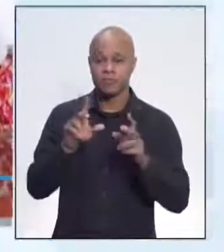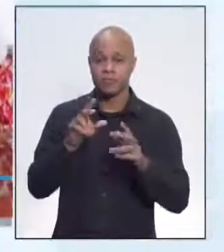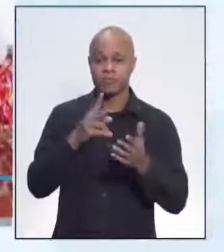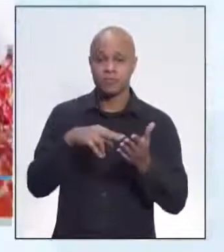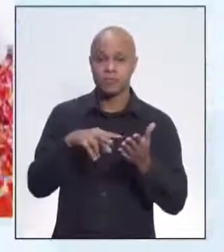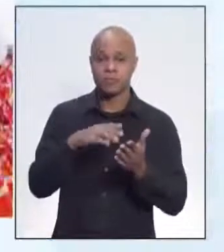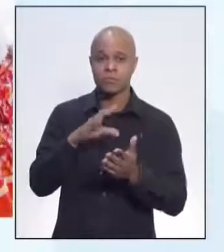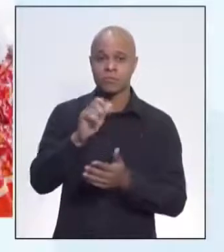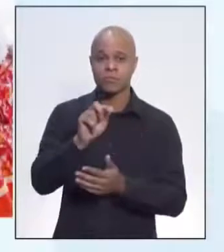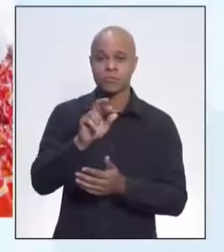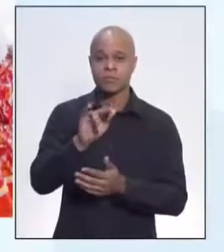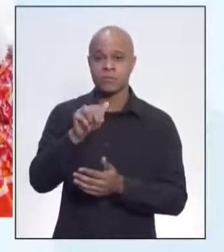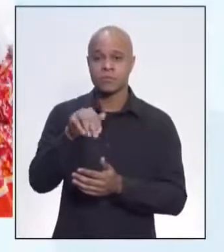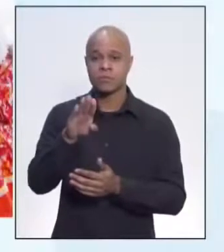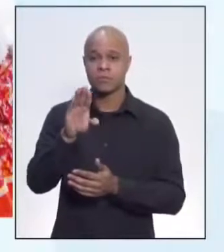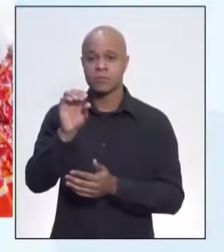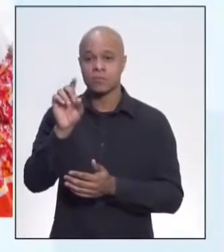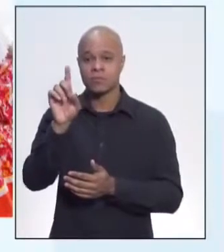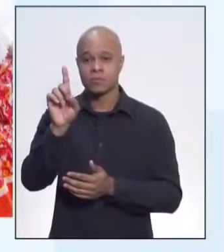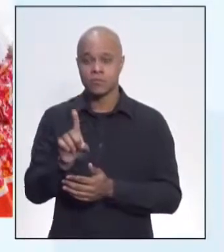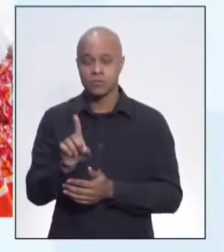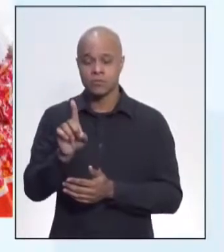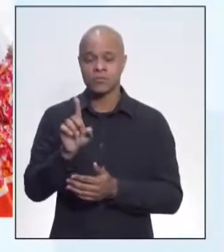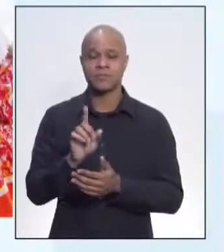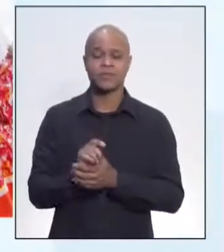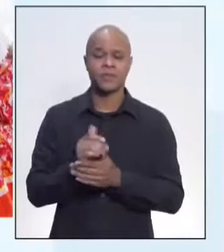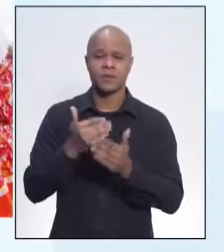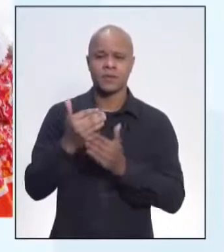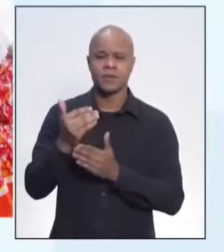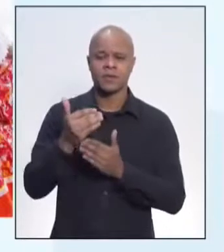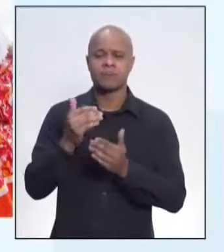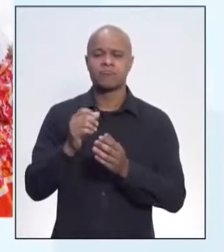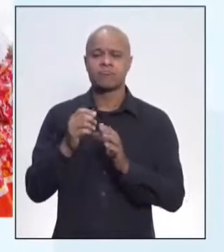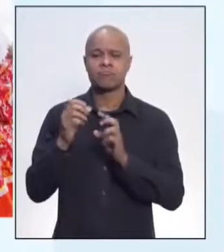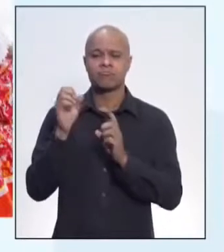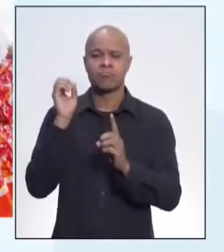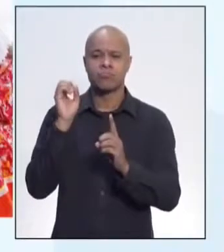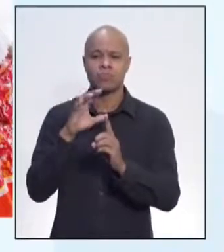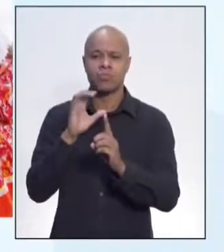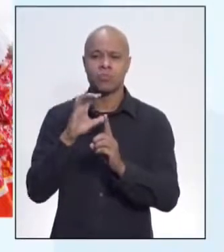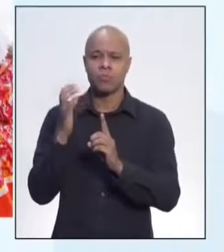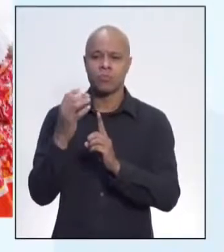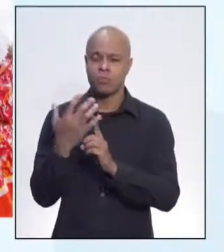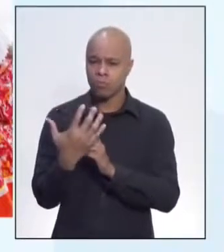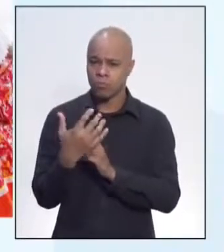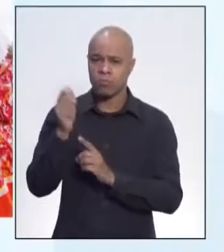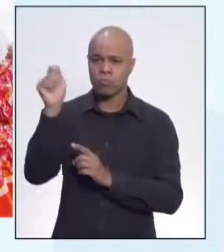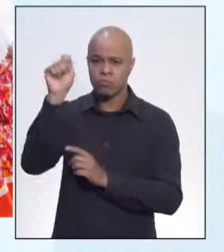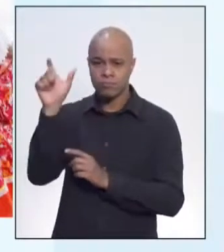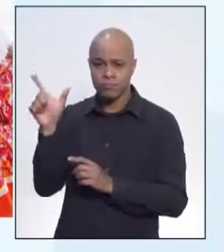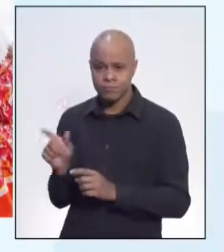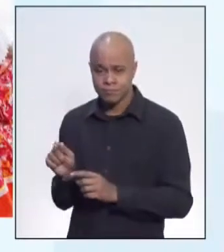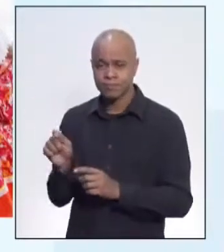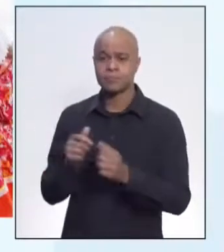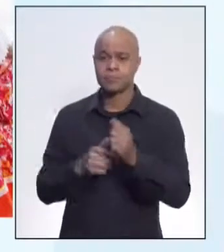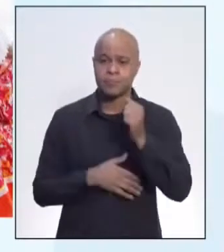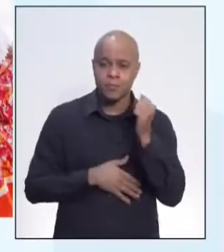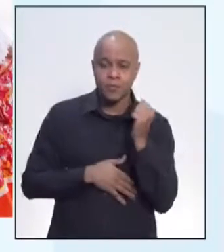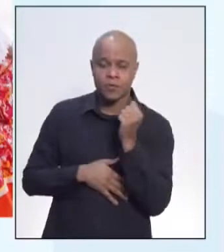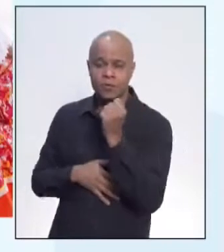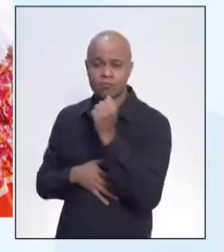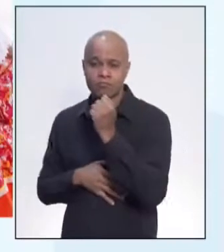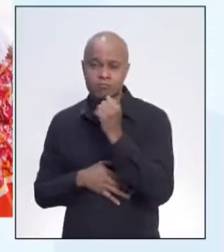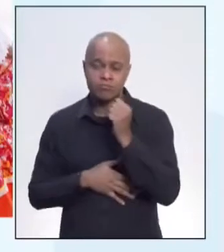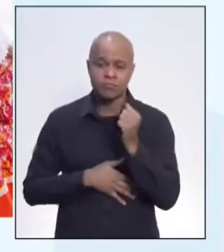danças indígenas, com influências africanas e portuguesa. É dançado em roda, em pares, com duas fileiras de homens